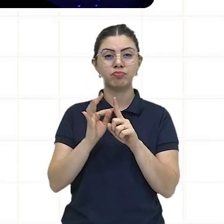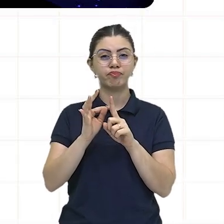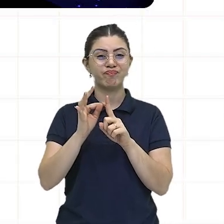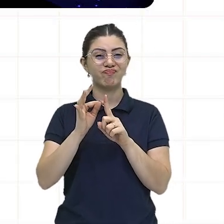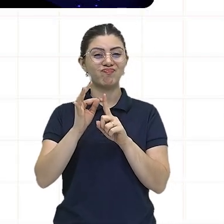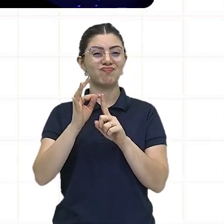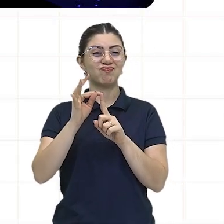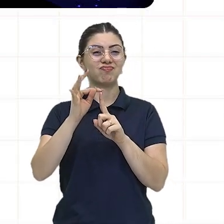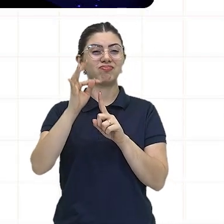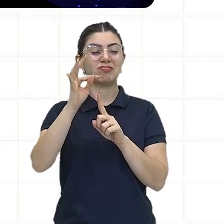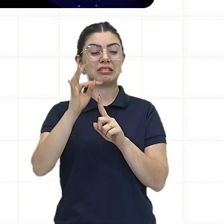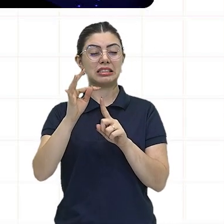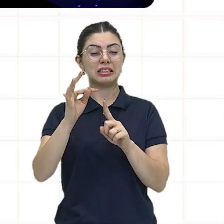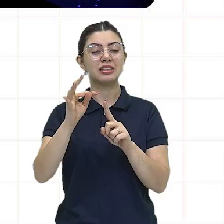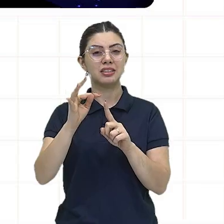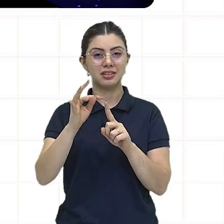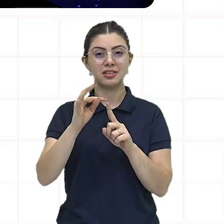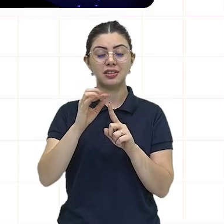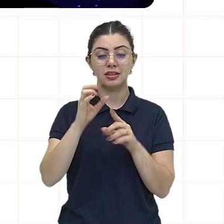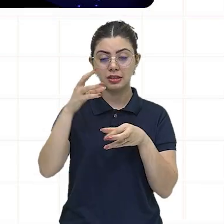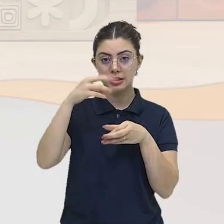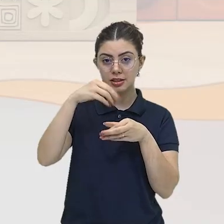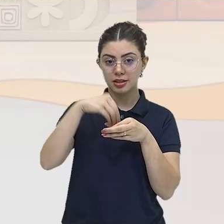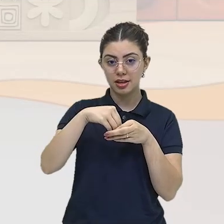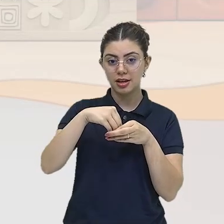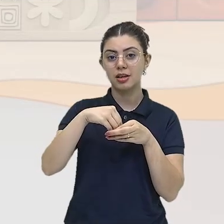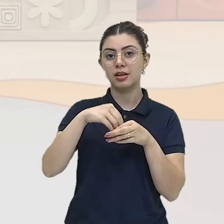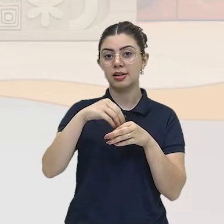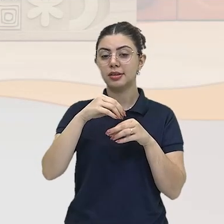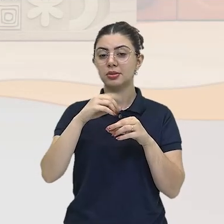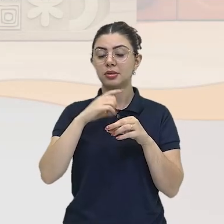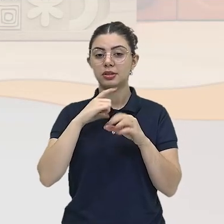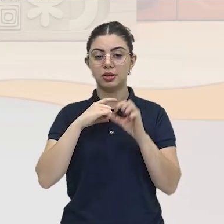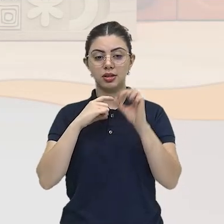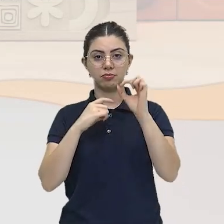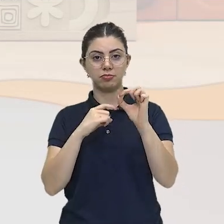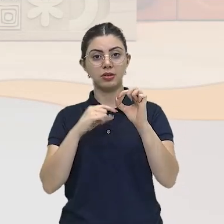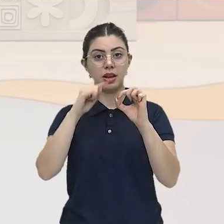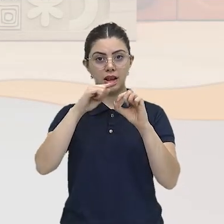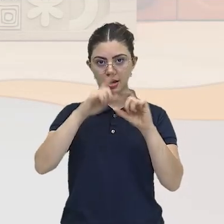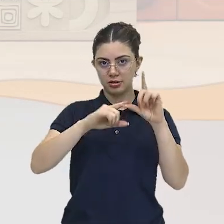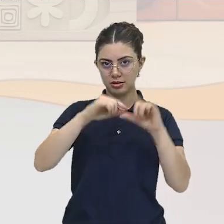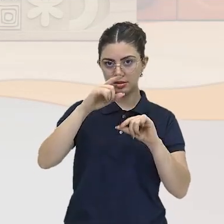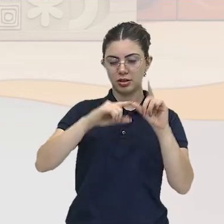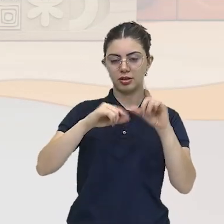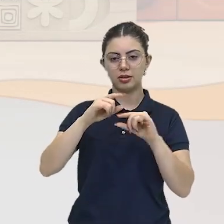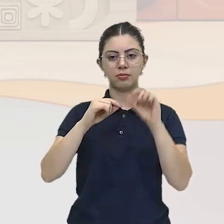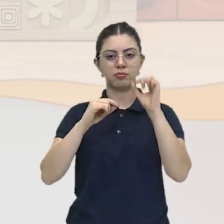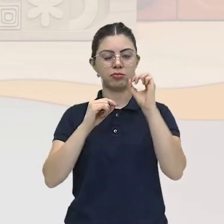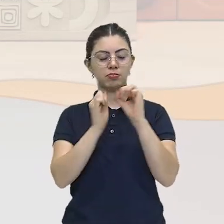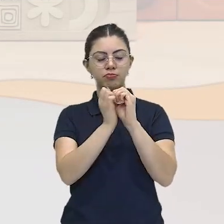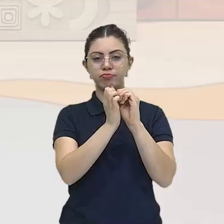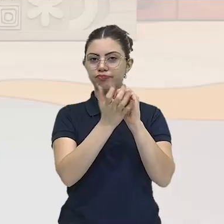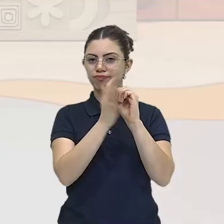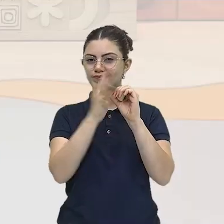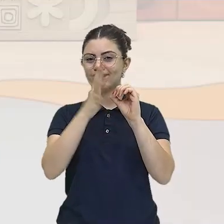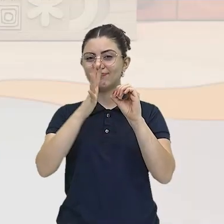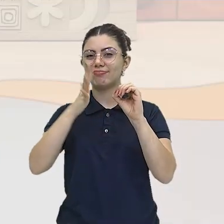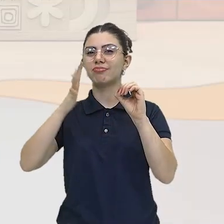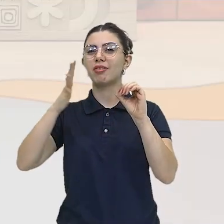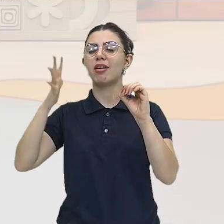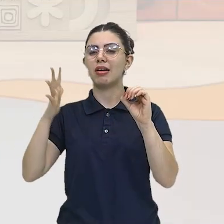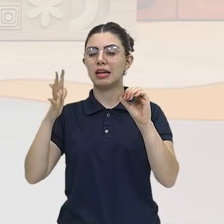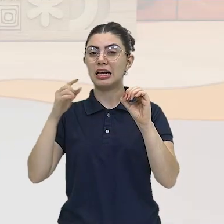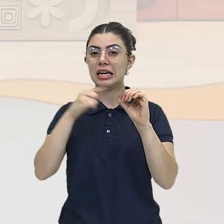de graus, né, no núcleo dessa bola incandescente, dessa bola